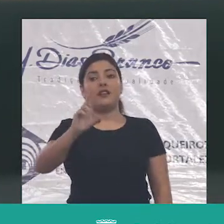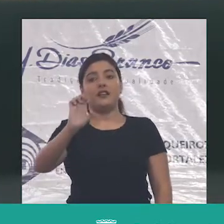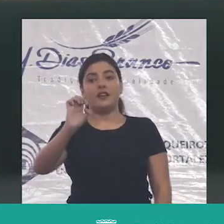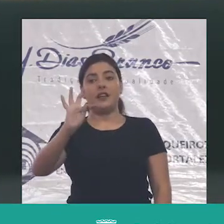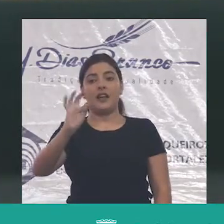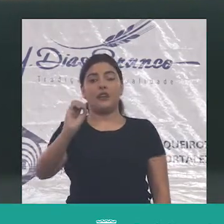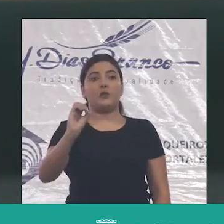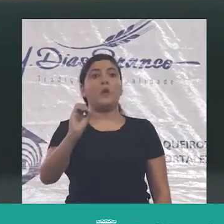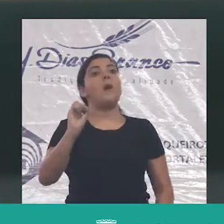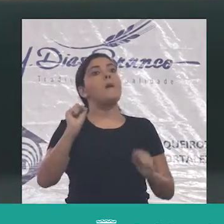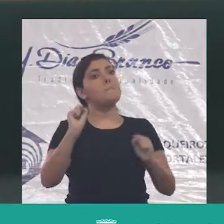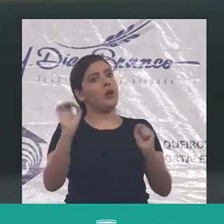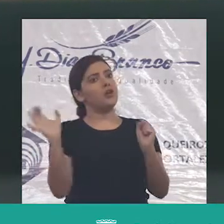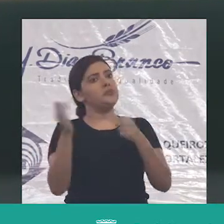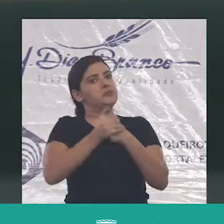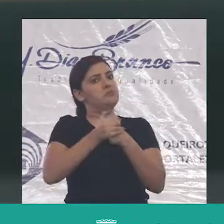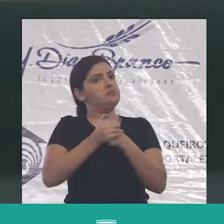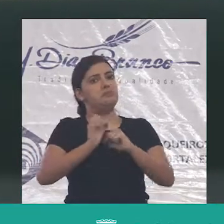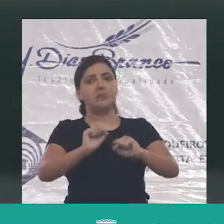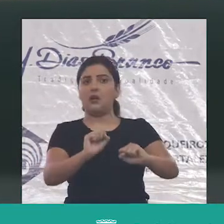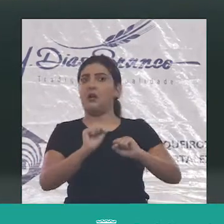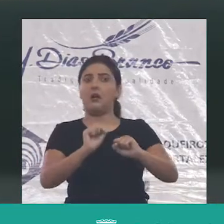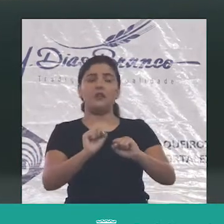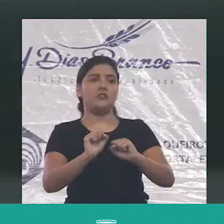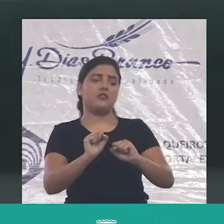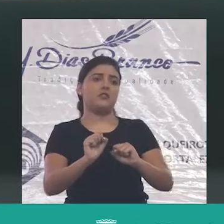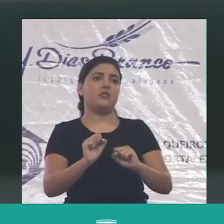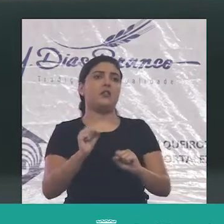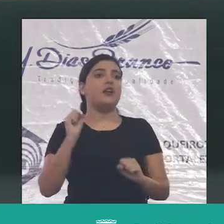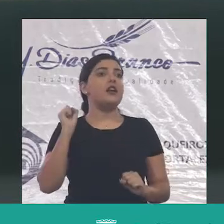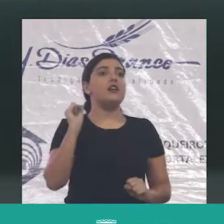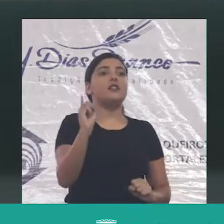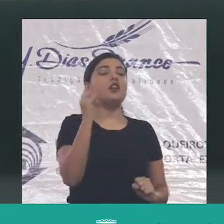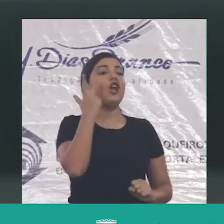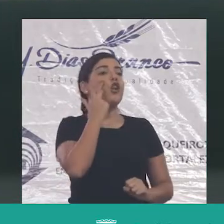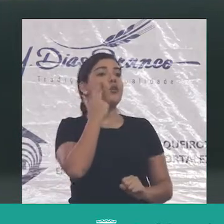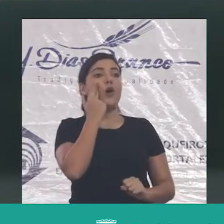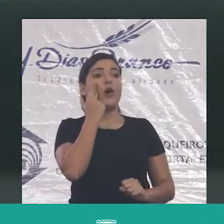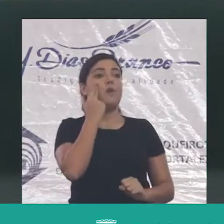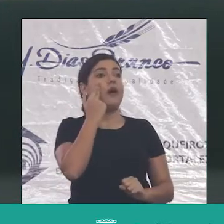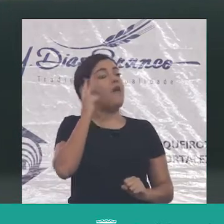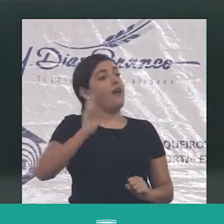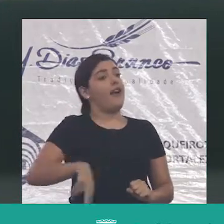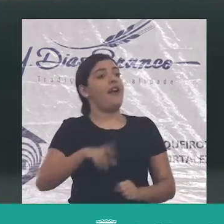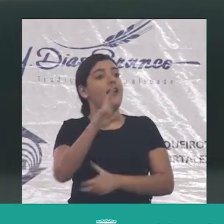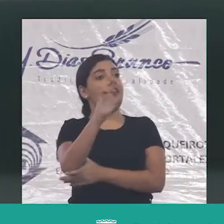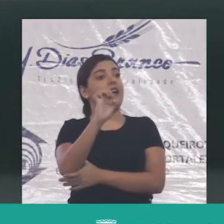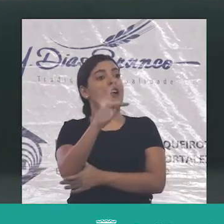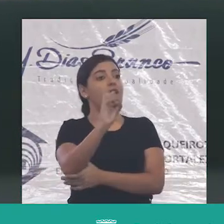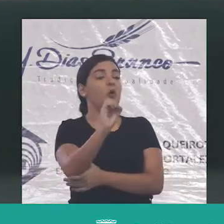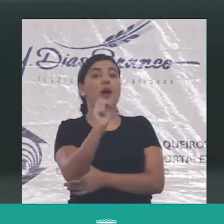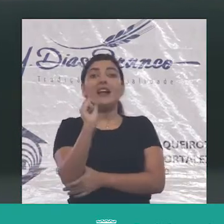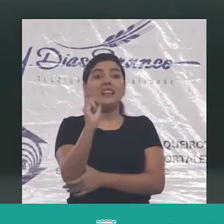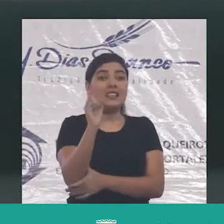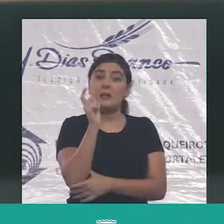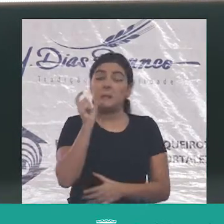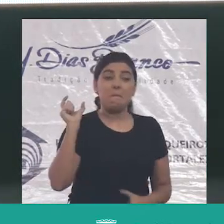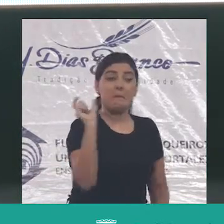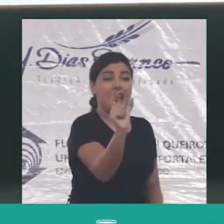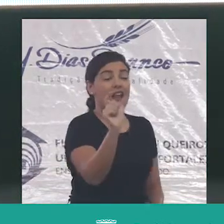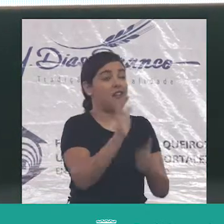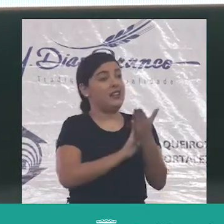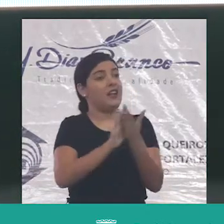ser omitida do texto. Porque os prismas mais comuns são os prismas retos. Então, se não tiver palavra